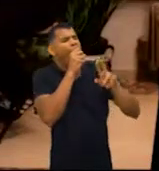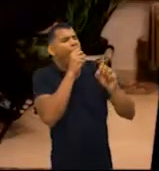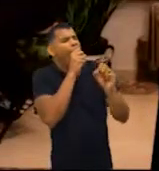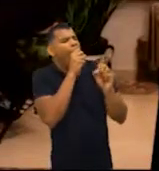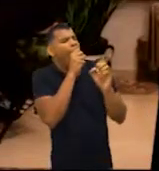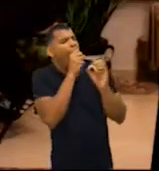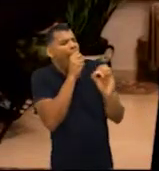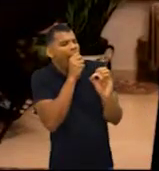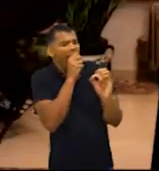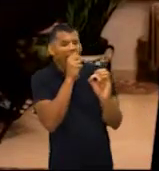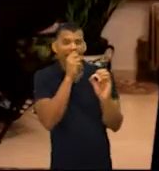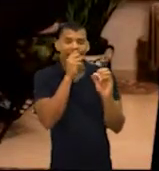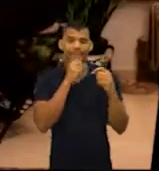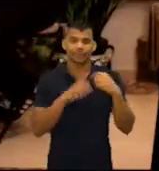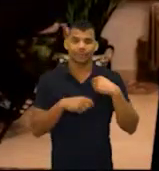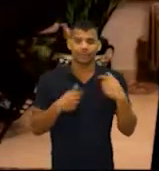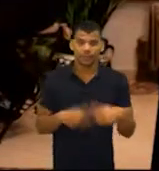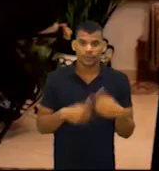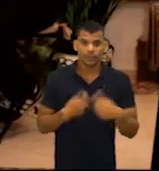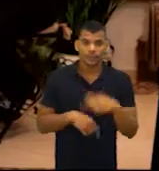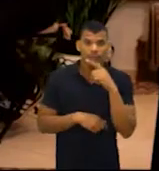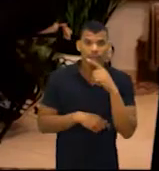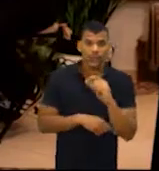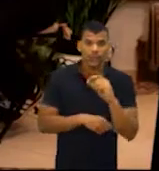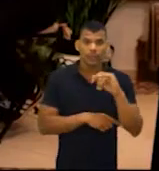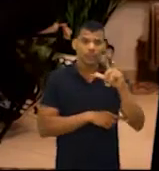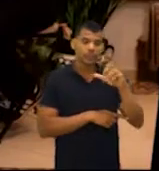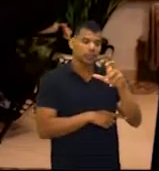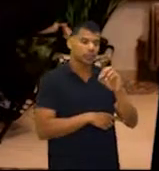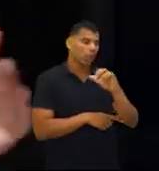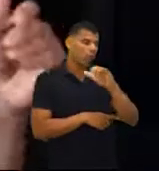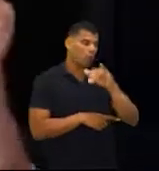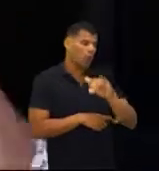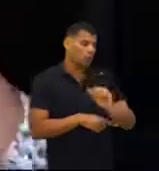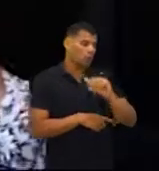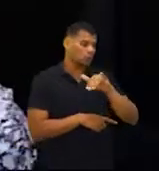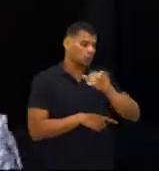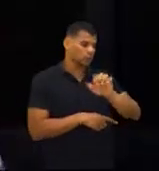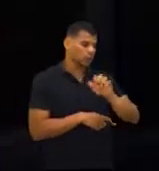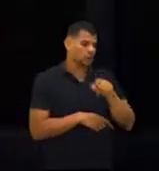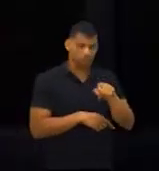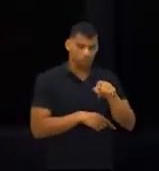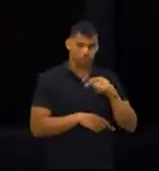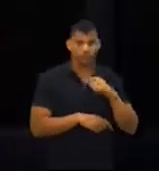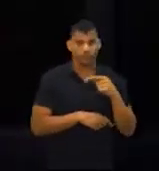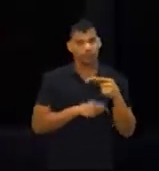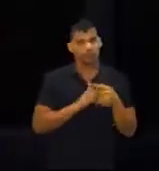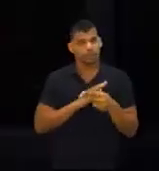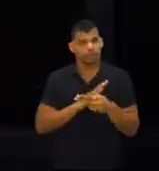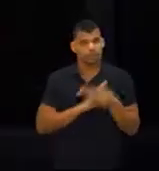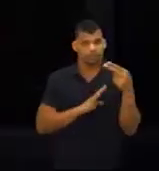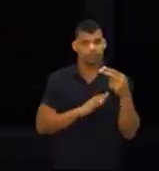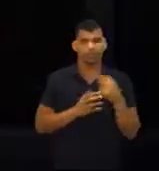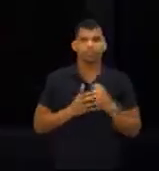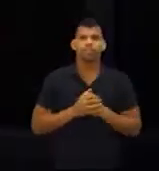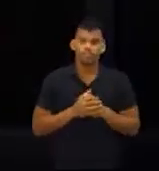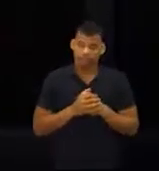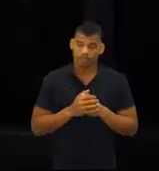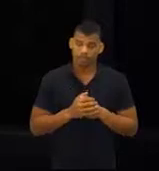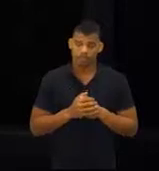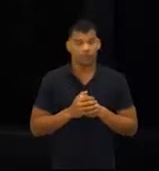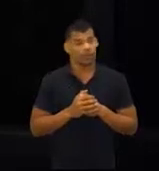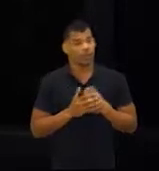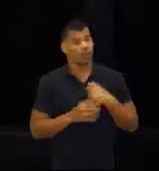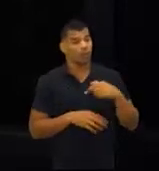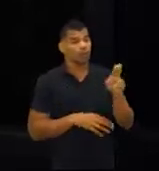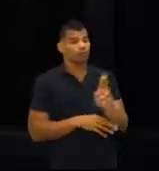com os Miquinhos Amestrados e Léo Jaime. Léo Jaime fez Rock da Cachorra, inclusive. Eu peguei do baú dele, fez muito sucesso